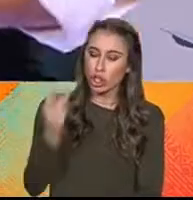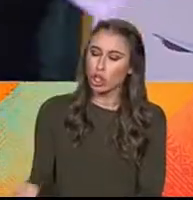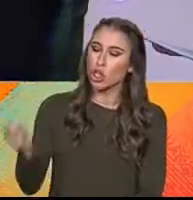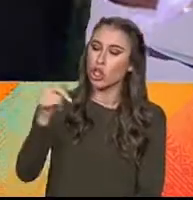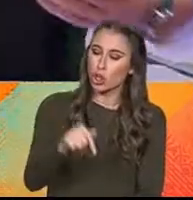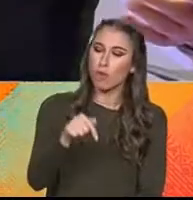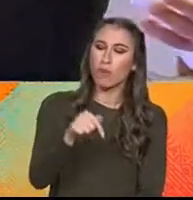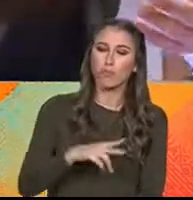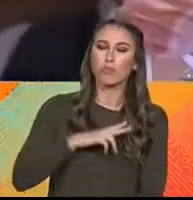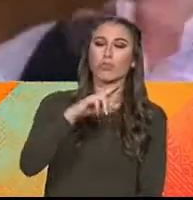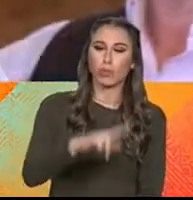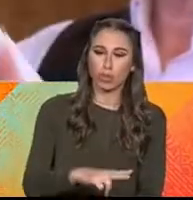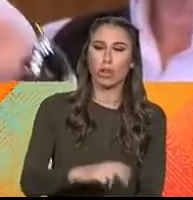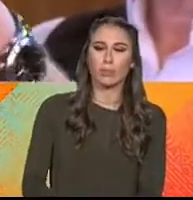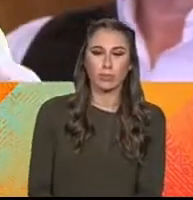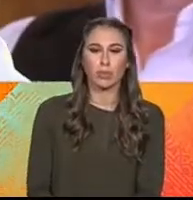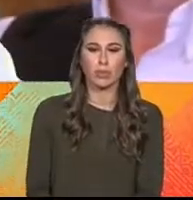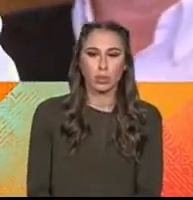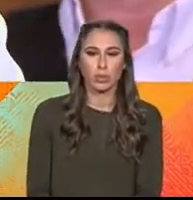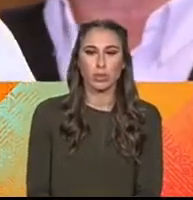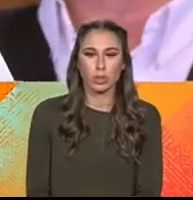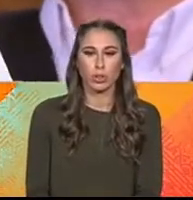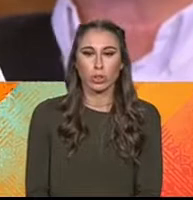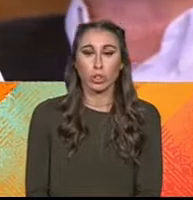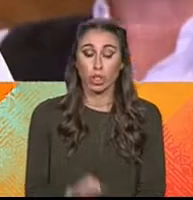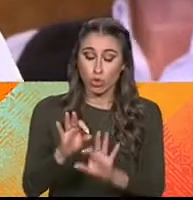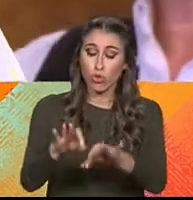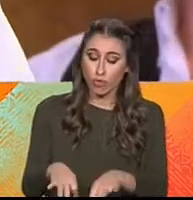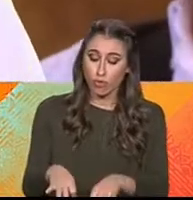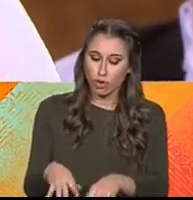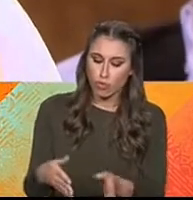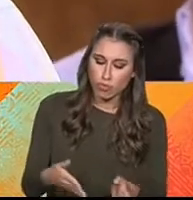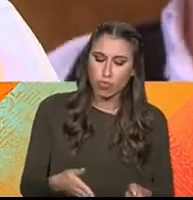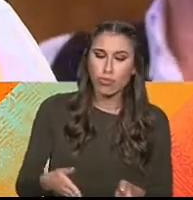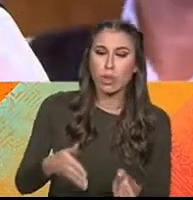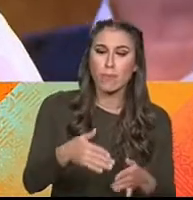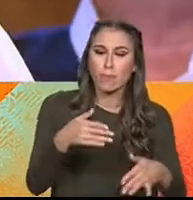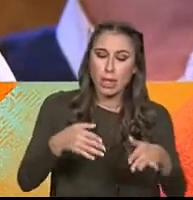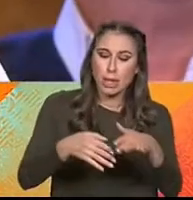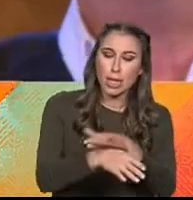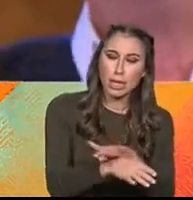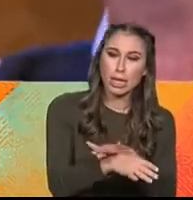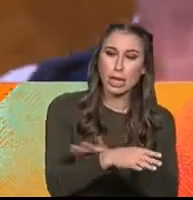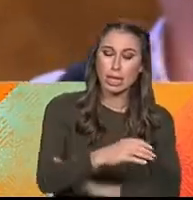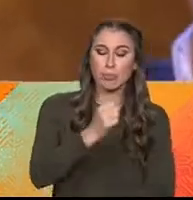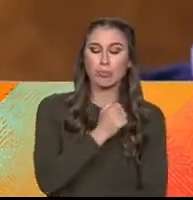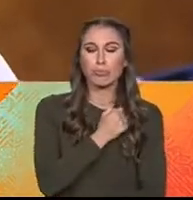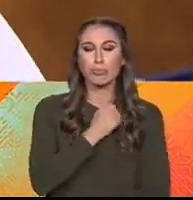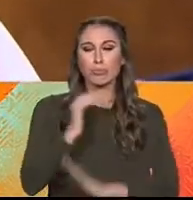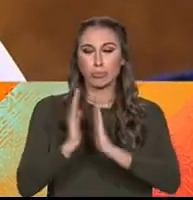de Portugal. E já no fim do caminho à entrada da